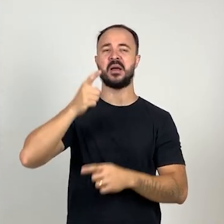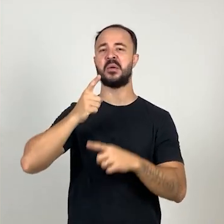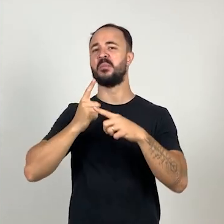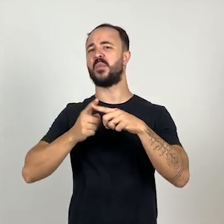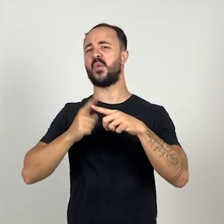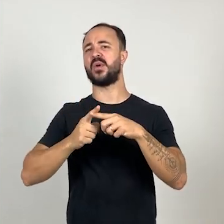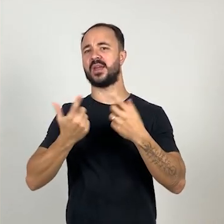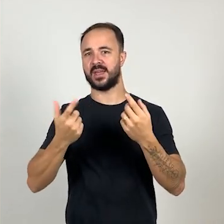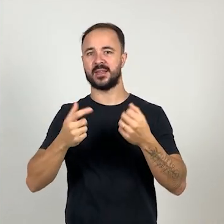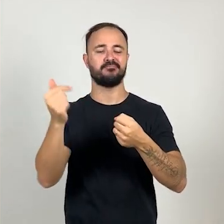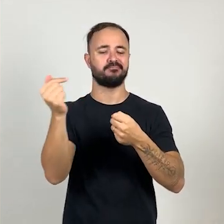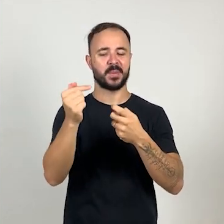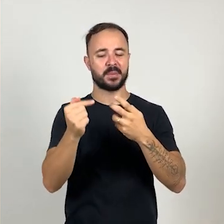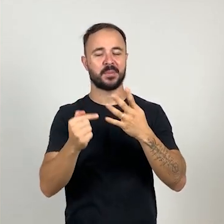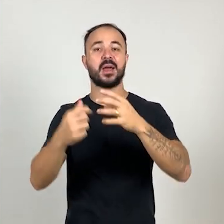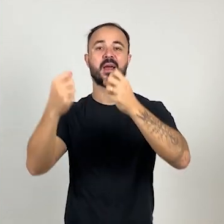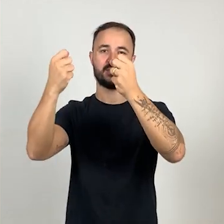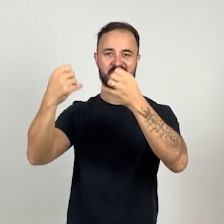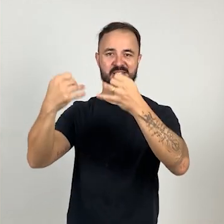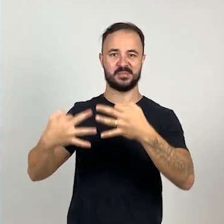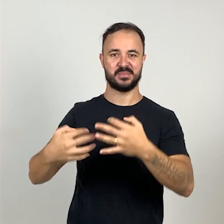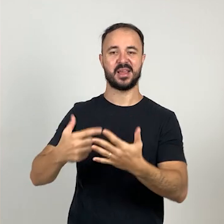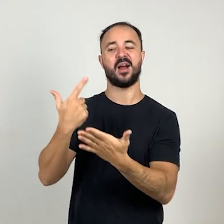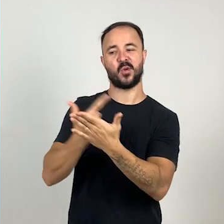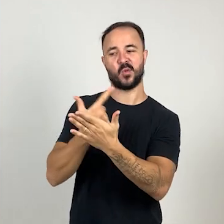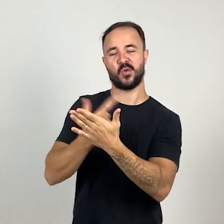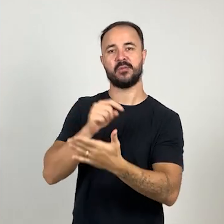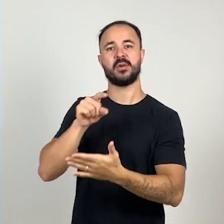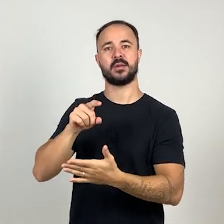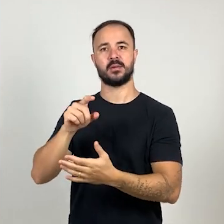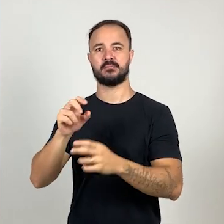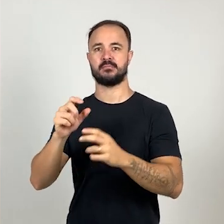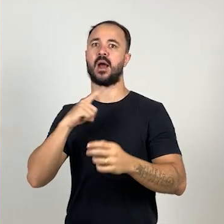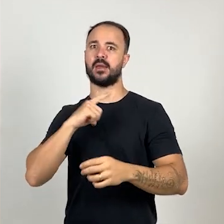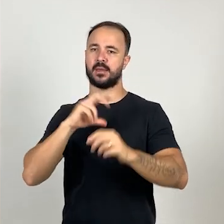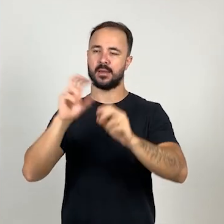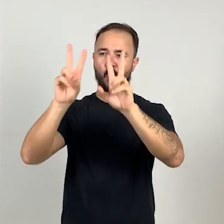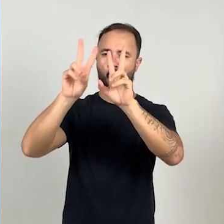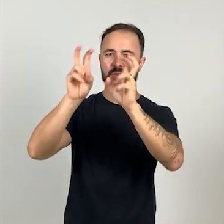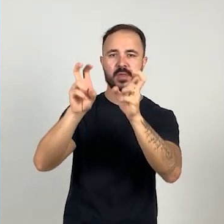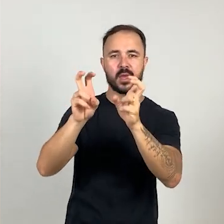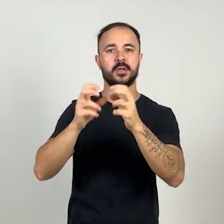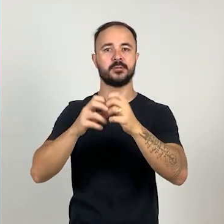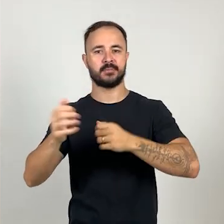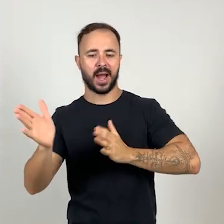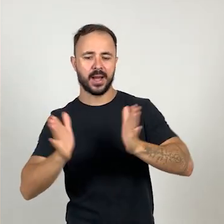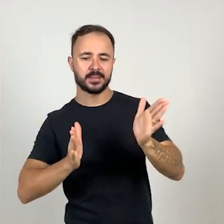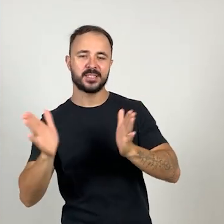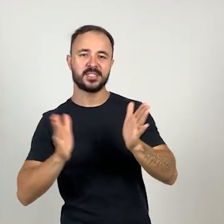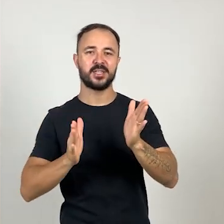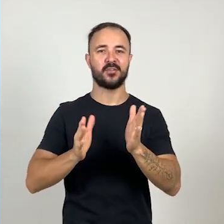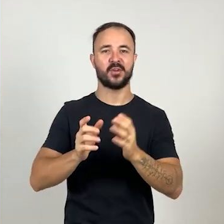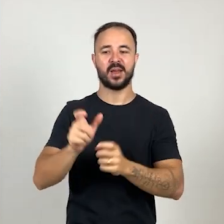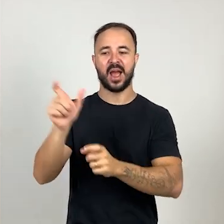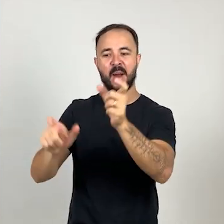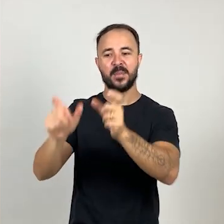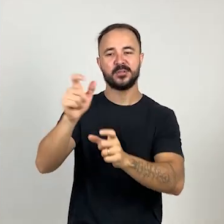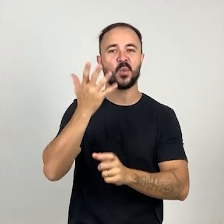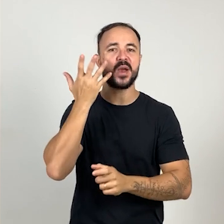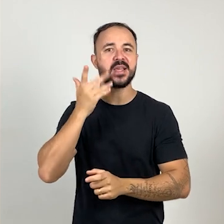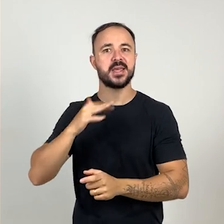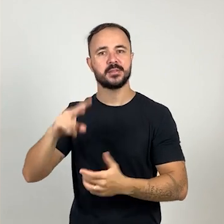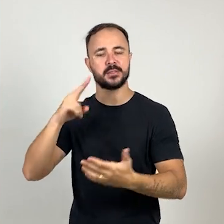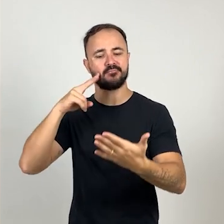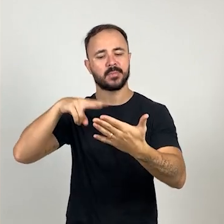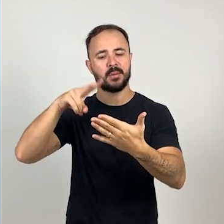da metáfora das amoras, Emicida aborda questões complexas de forma acessível e sensível para o público